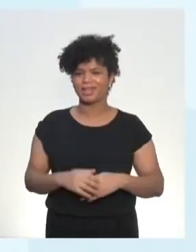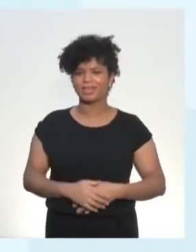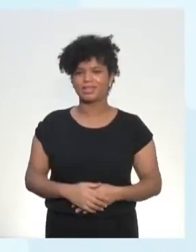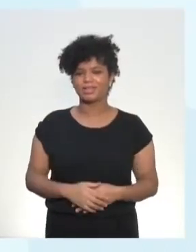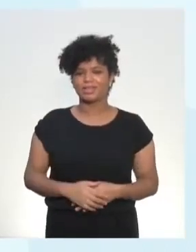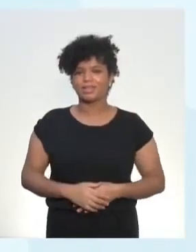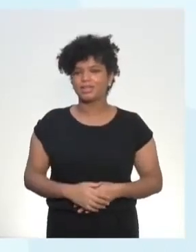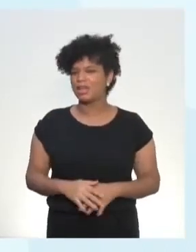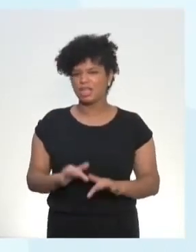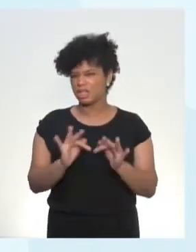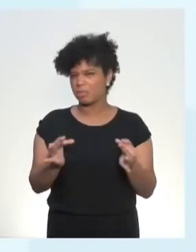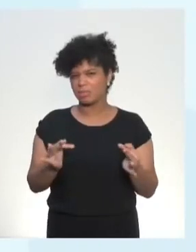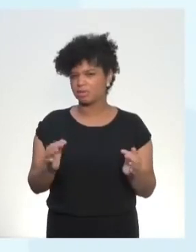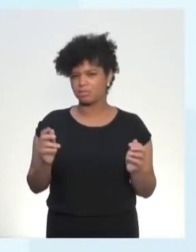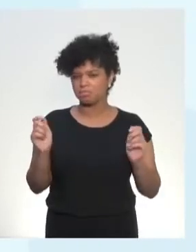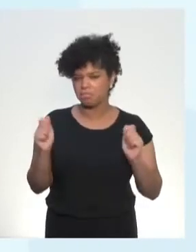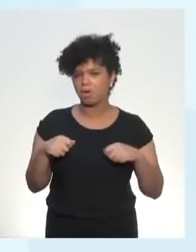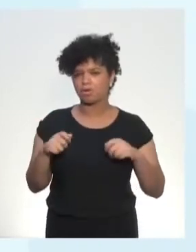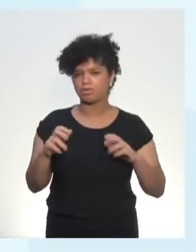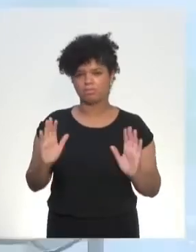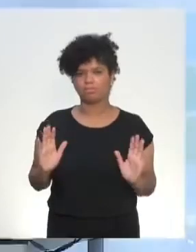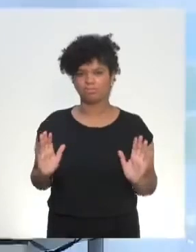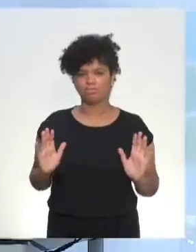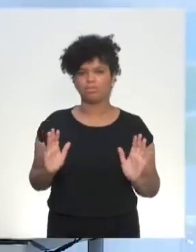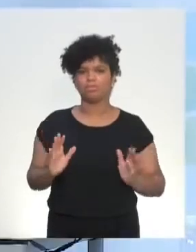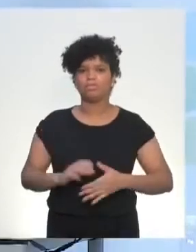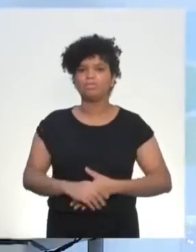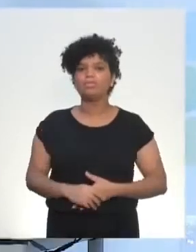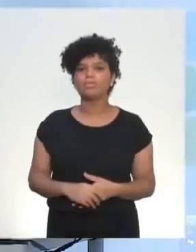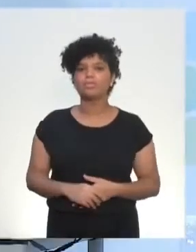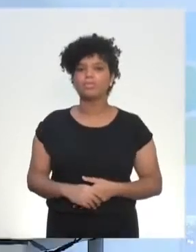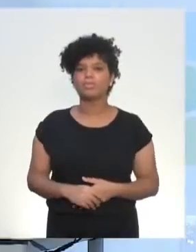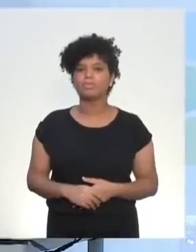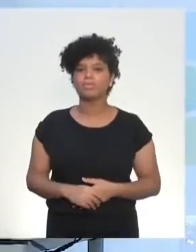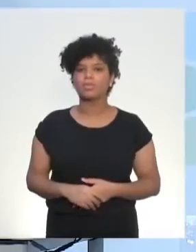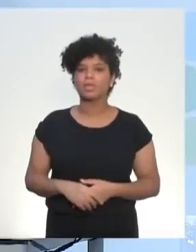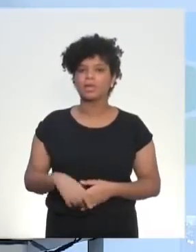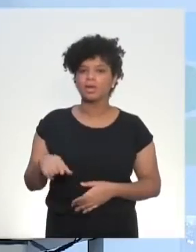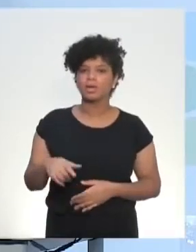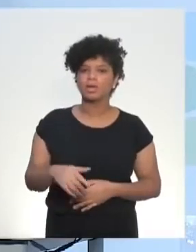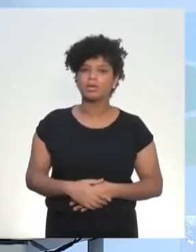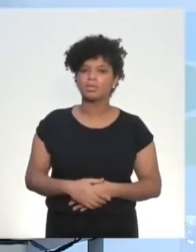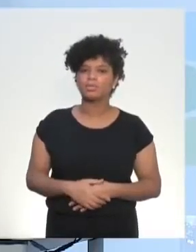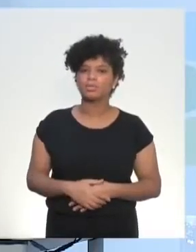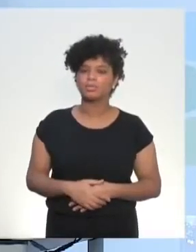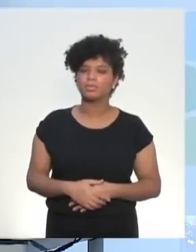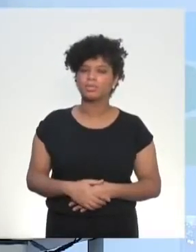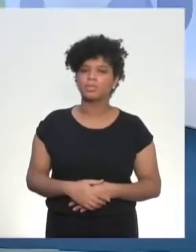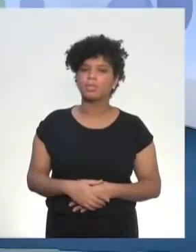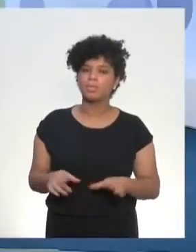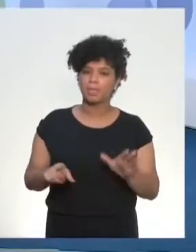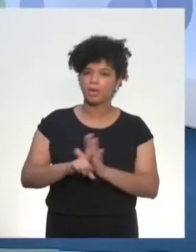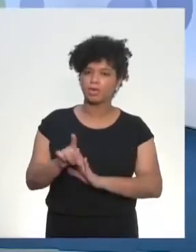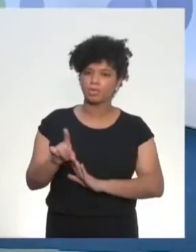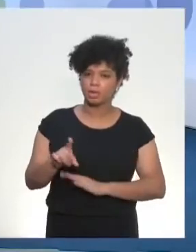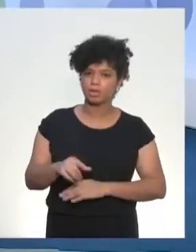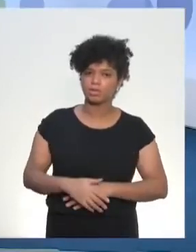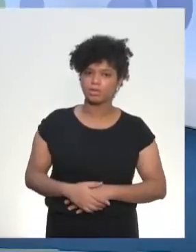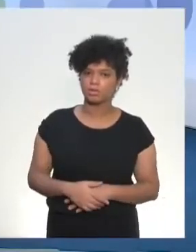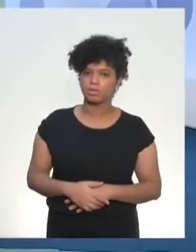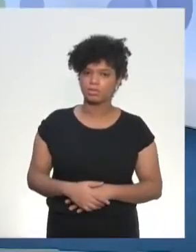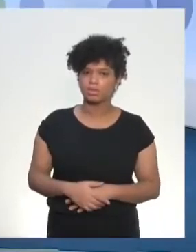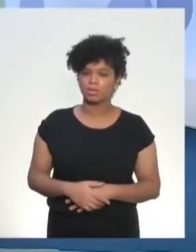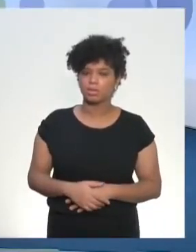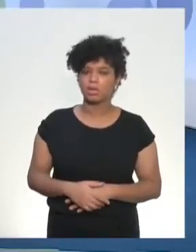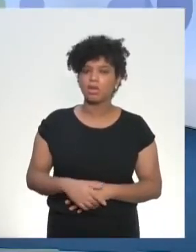traduzindo de uma maneira simples, é o poder, né? Então, você pode falar assim, João, can you ride a bike? Yes, I can ride a bike. Ok,